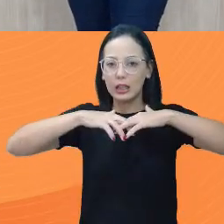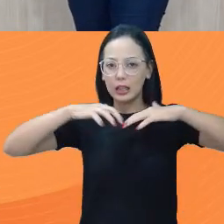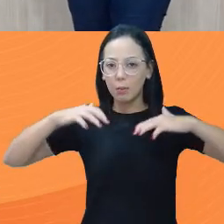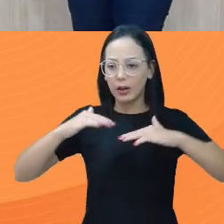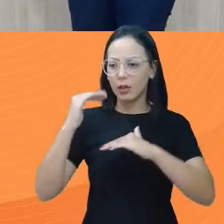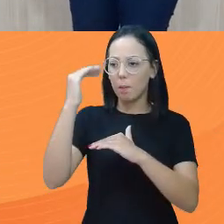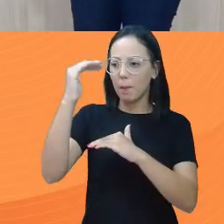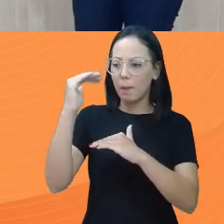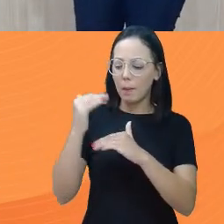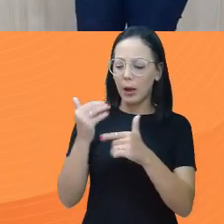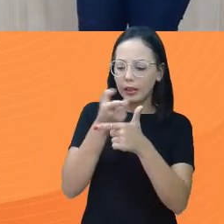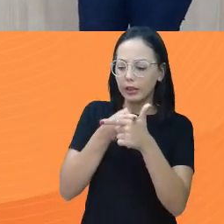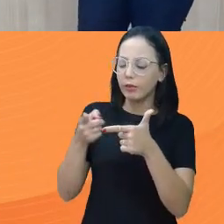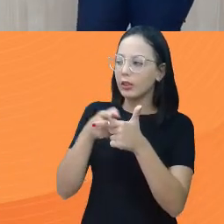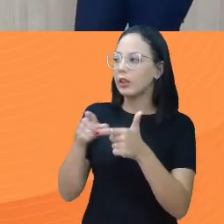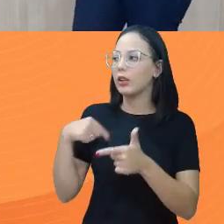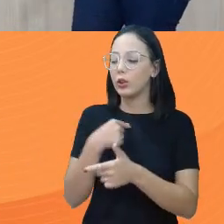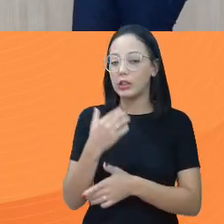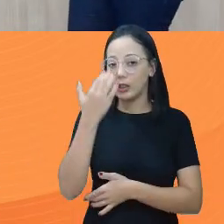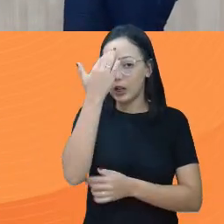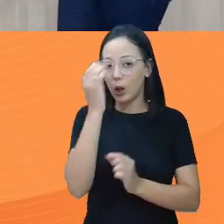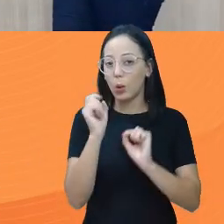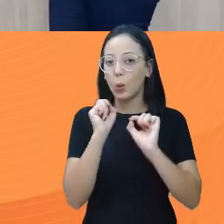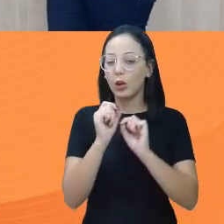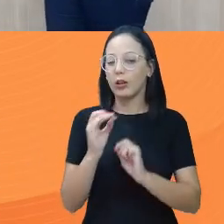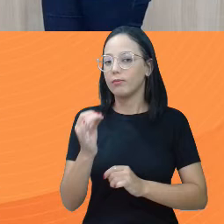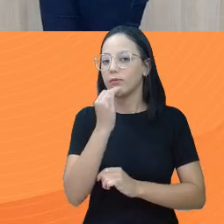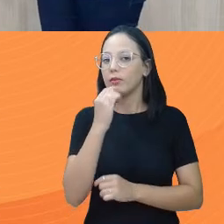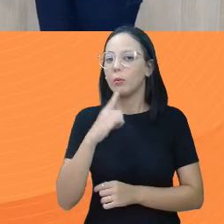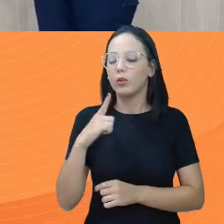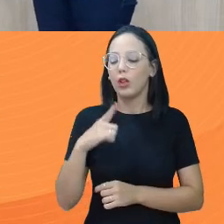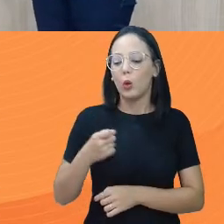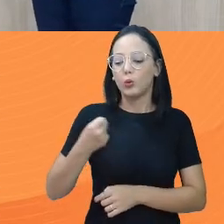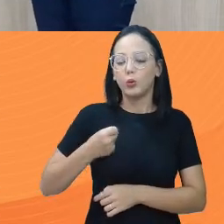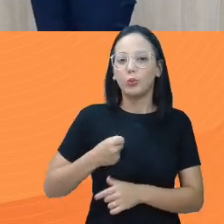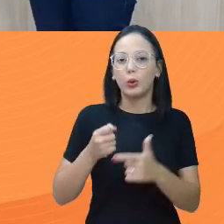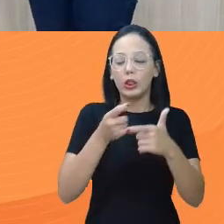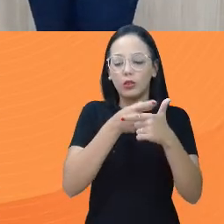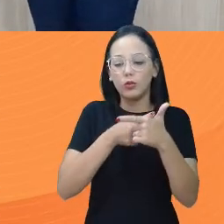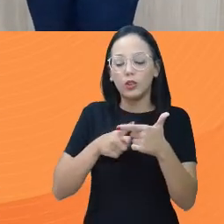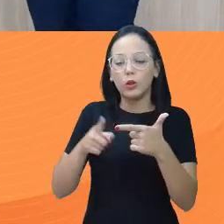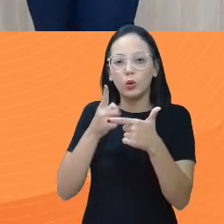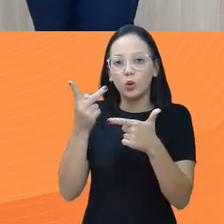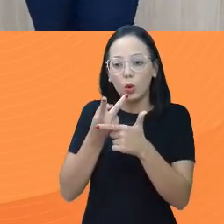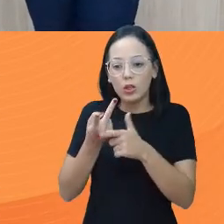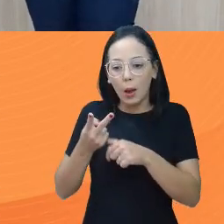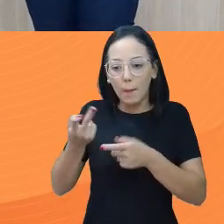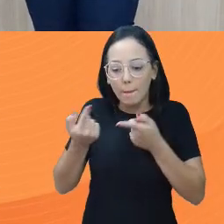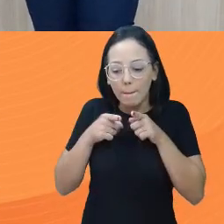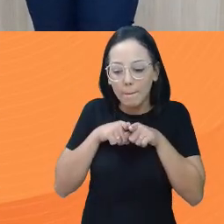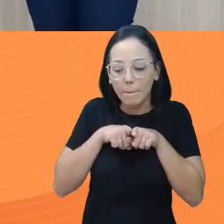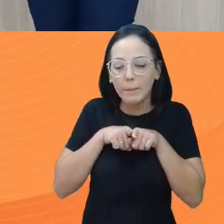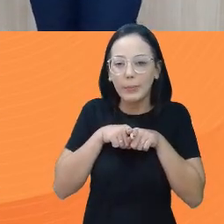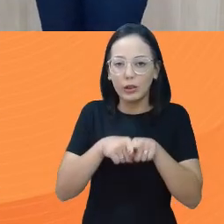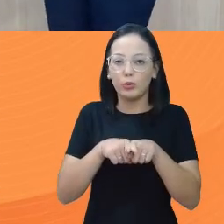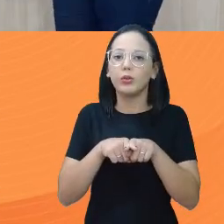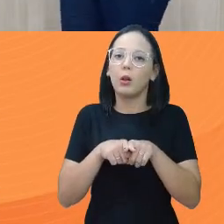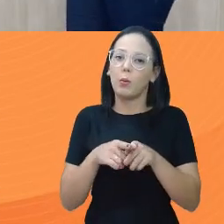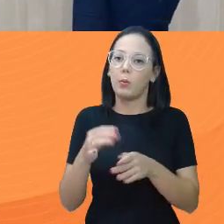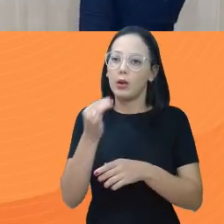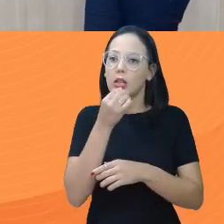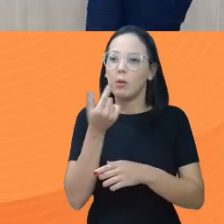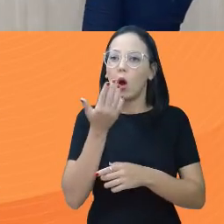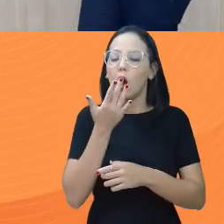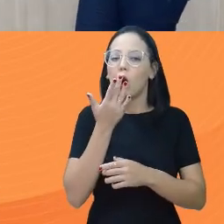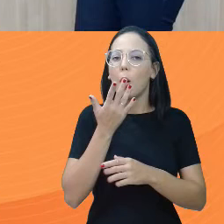simultânea, o que a gente vai considerar? A gente vai considerar os números que dividiram os dois ao mesmo tempo. É tanto que eu pintei